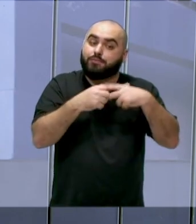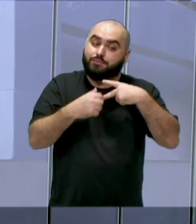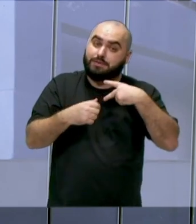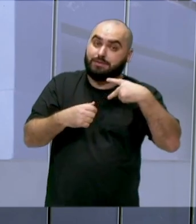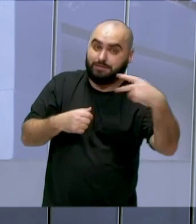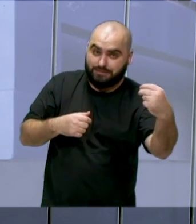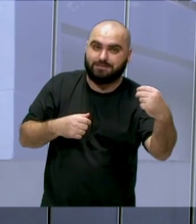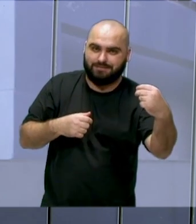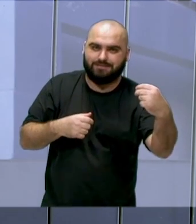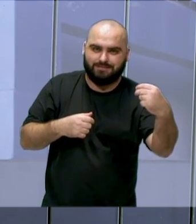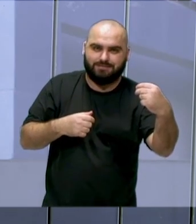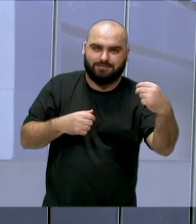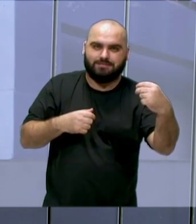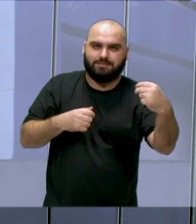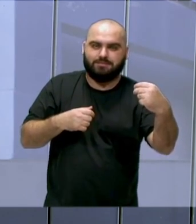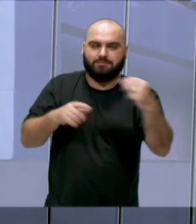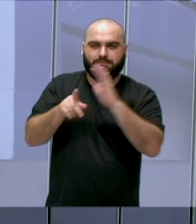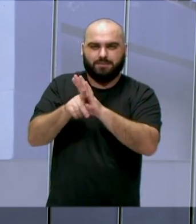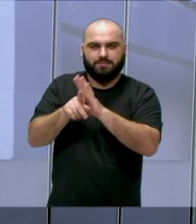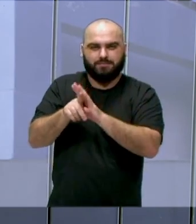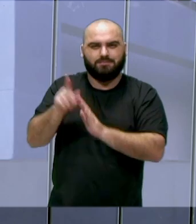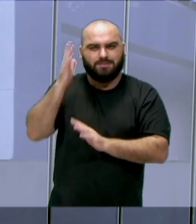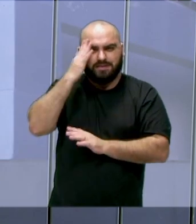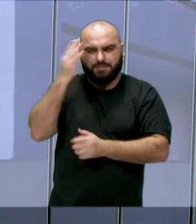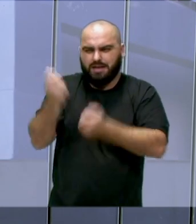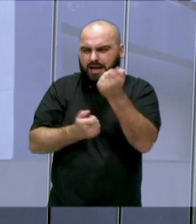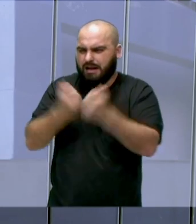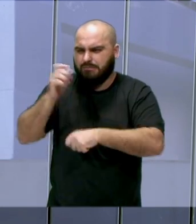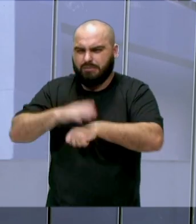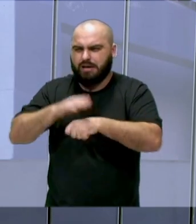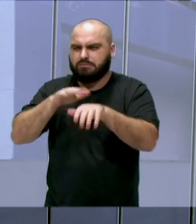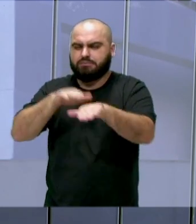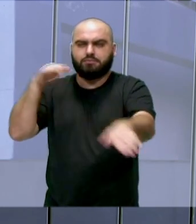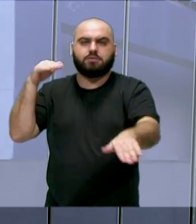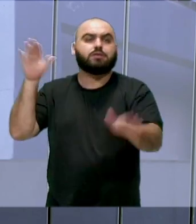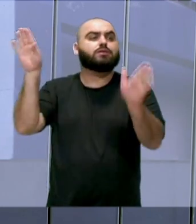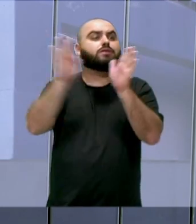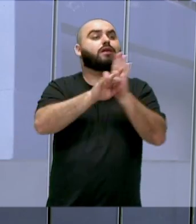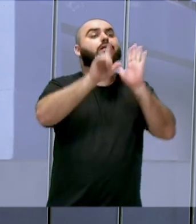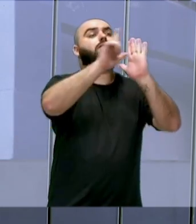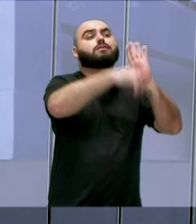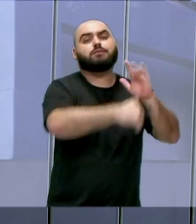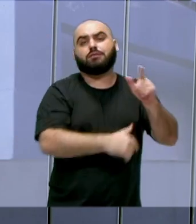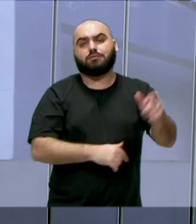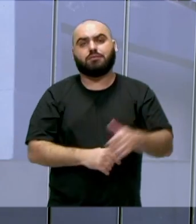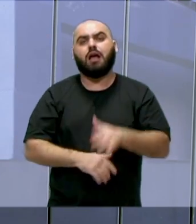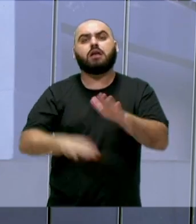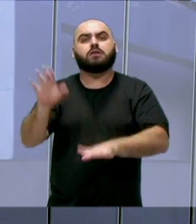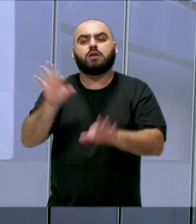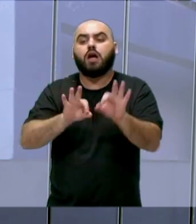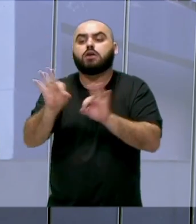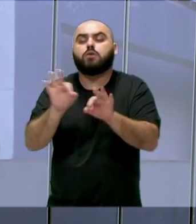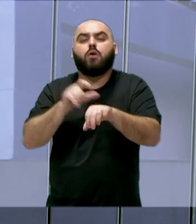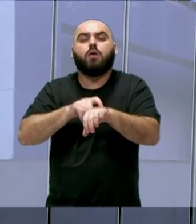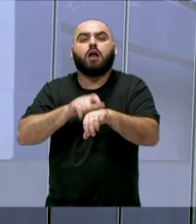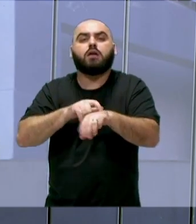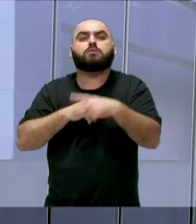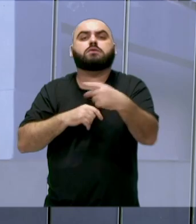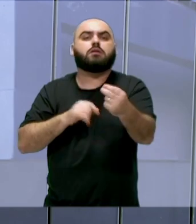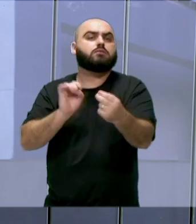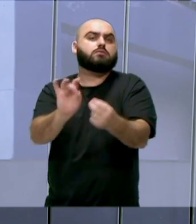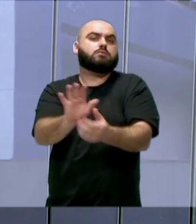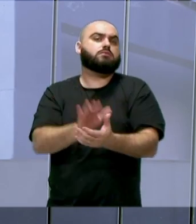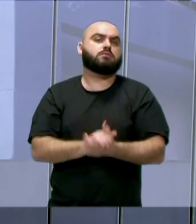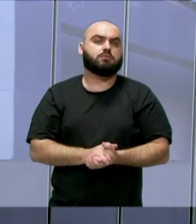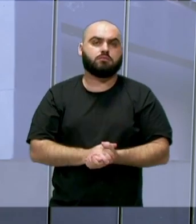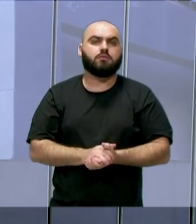ressacada, com esse aumento da mobilidade do carro, do trânsito, ele chega atrasado. E às vezes é um ajuste só no horário de saída que